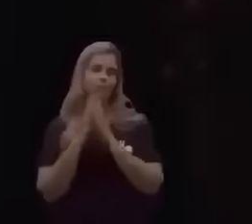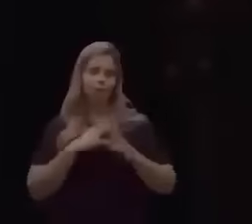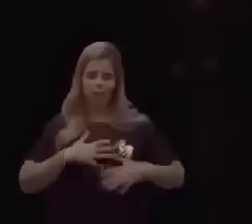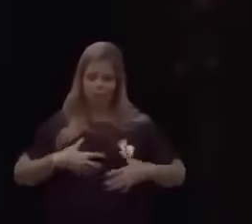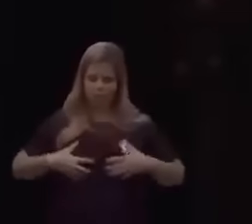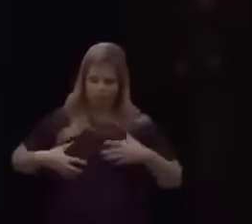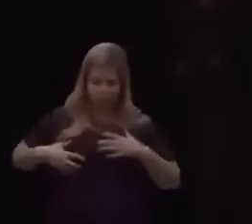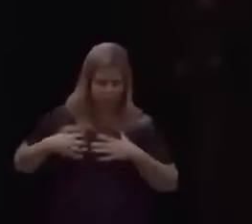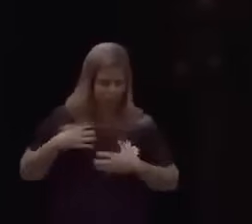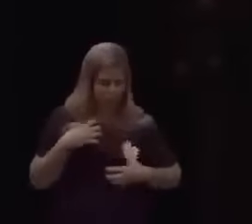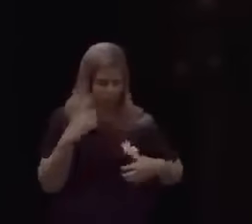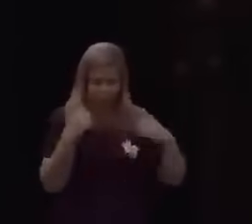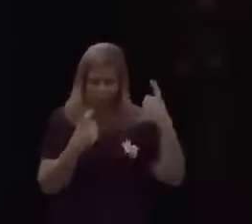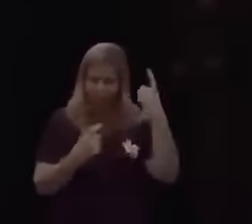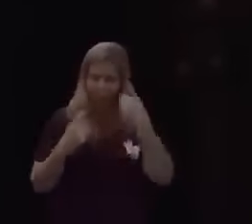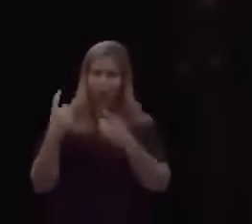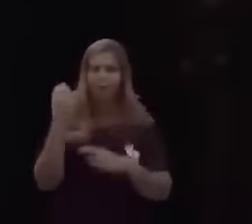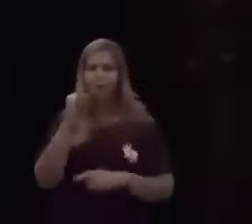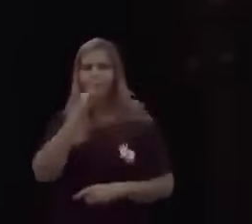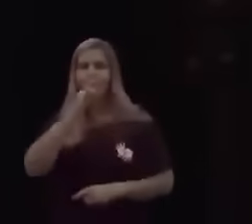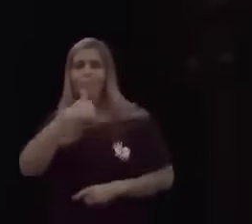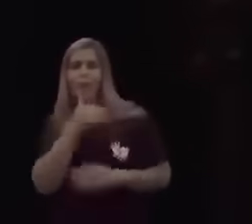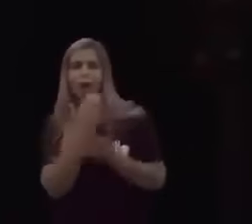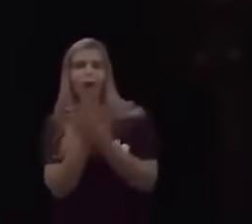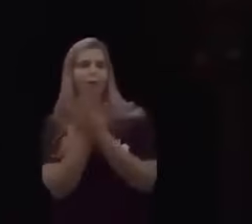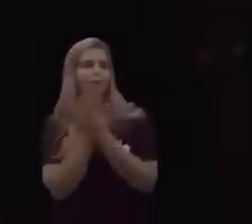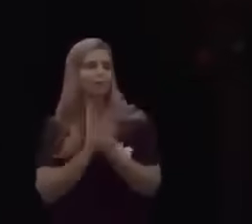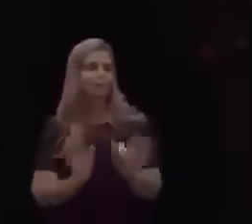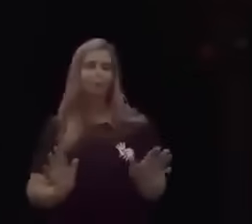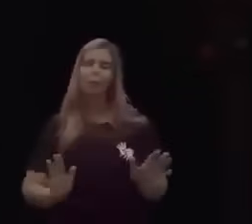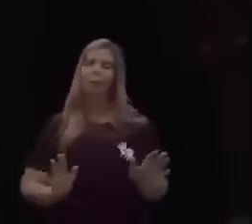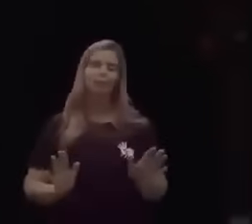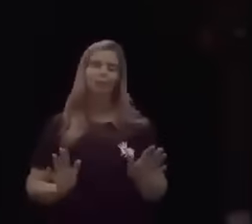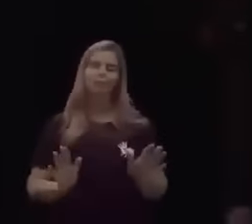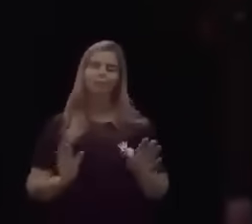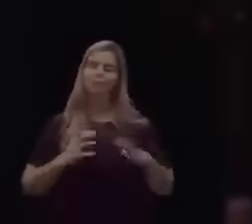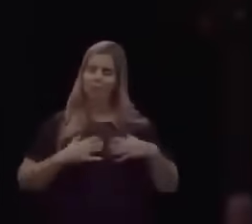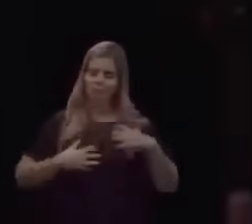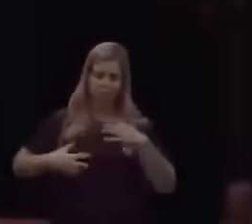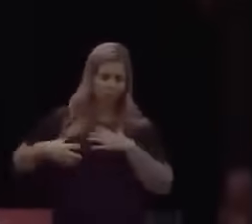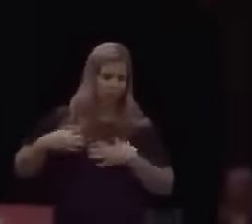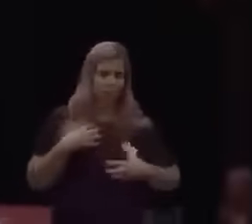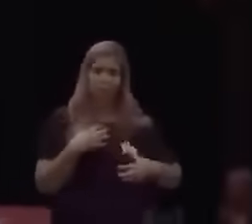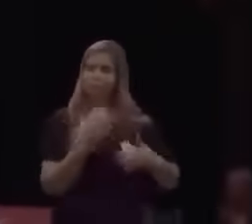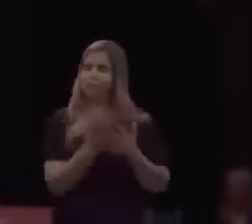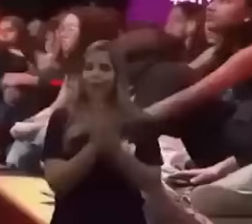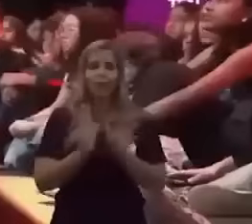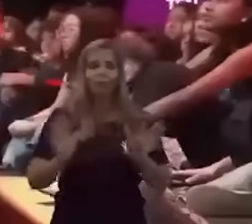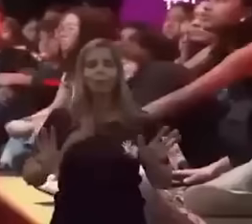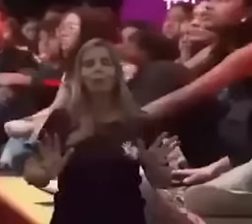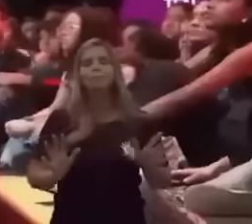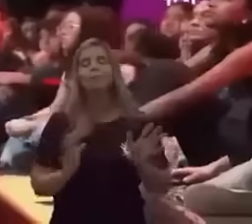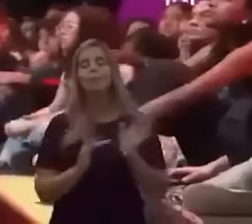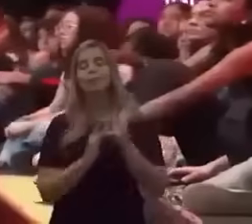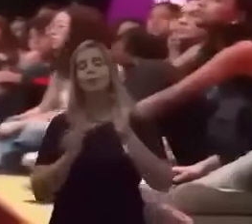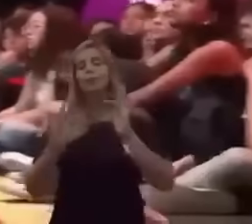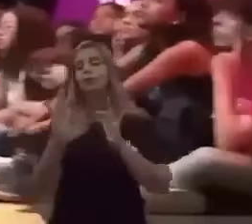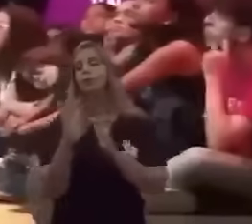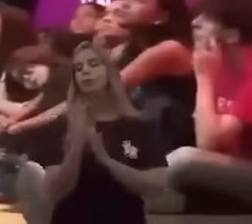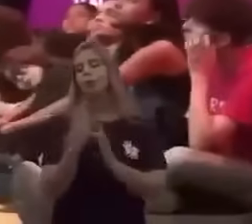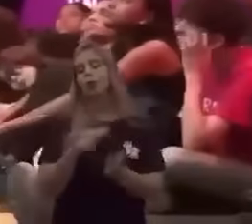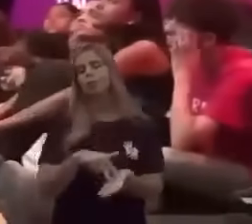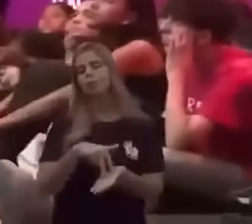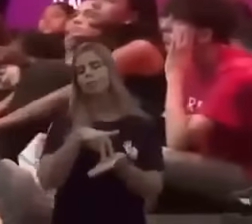Jesus. A batalha foi travada no Getsêmani. Não tem mais angústia. Quando Jesus se levanta do